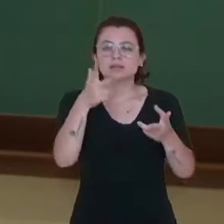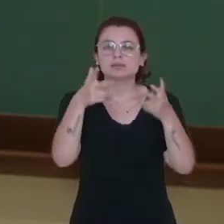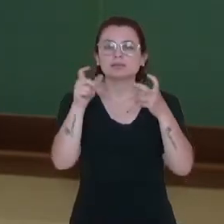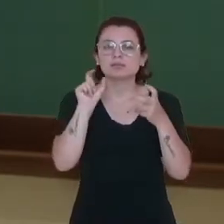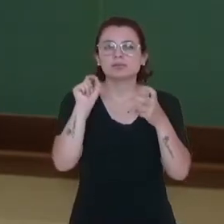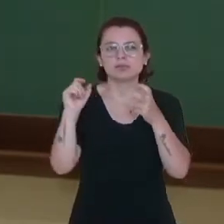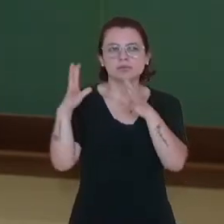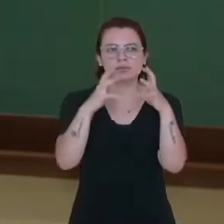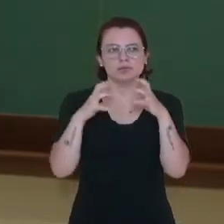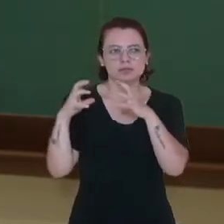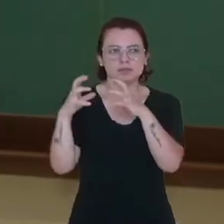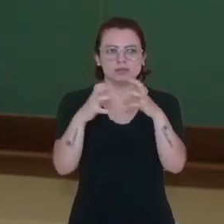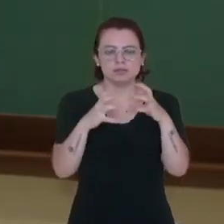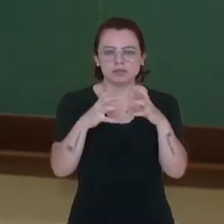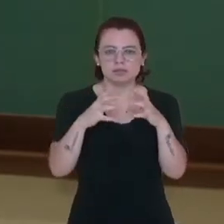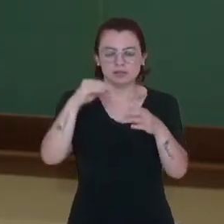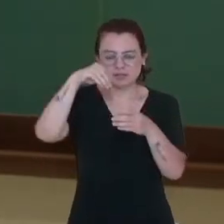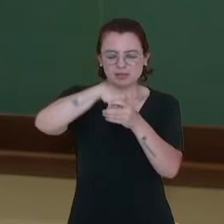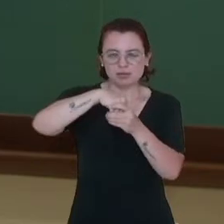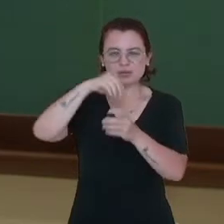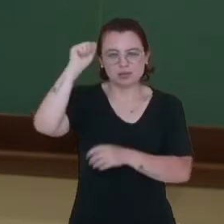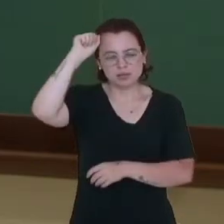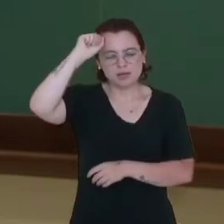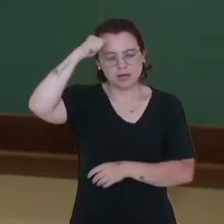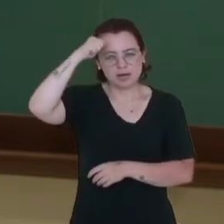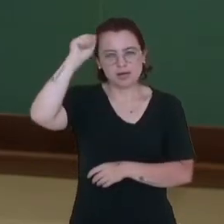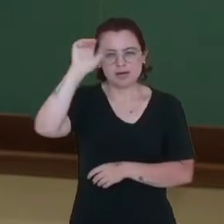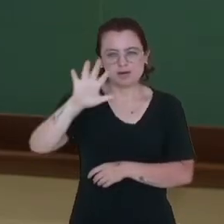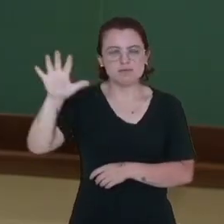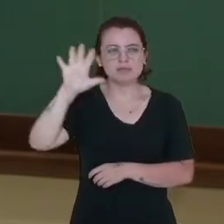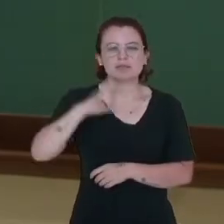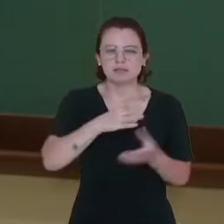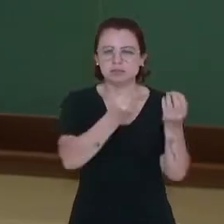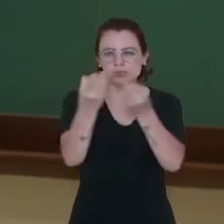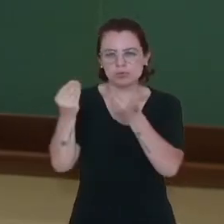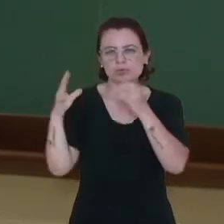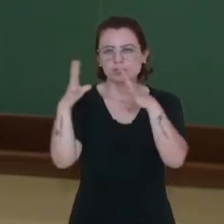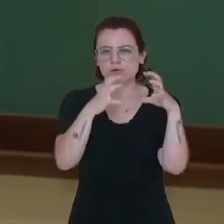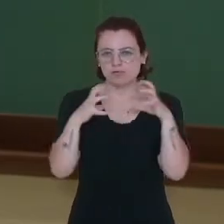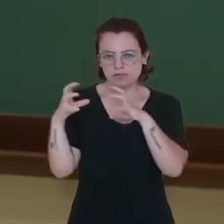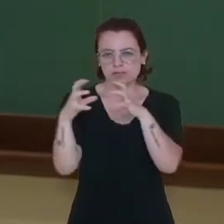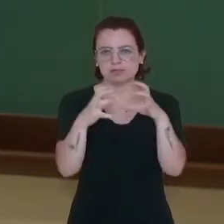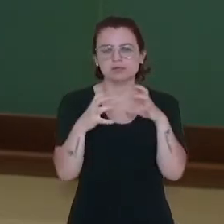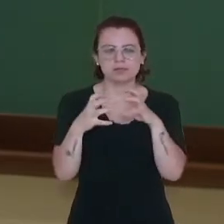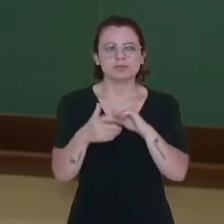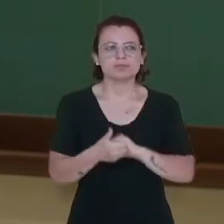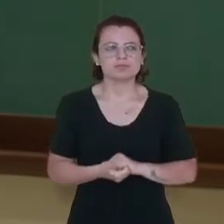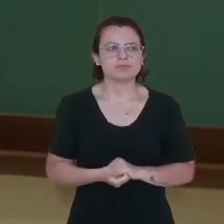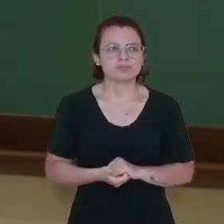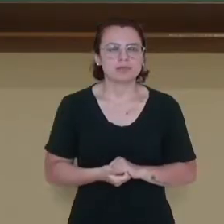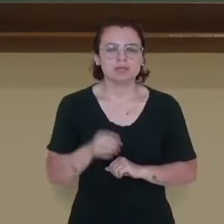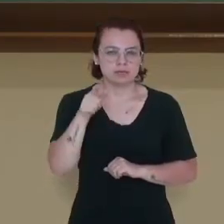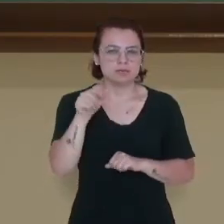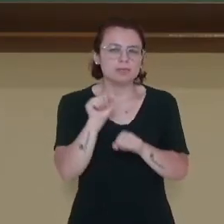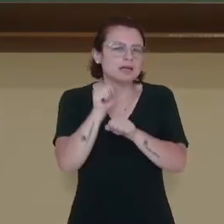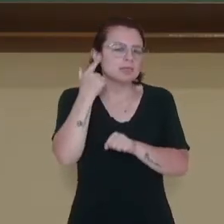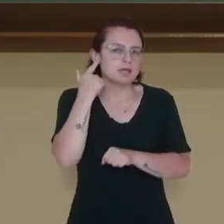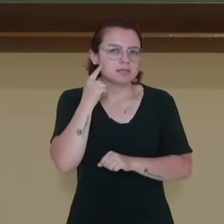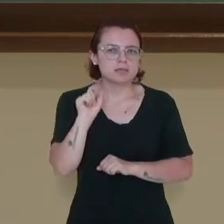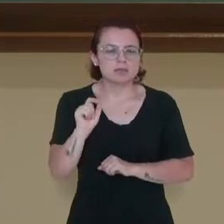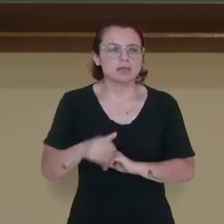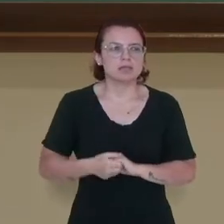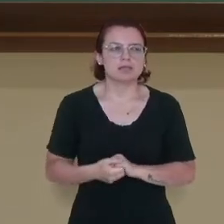alguns conflitos. Olha só, na África temos muitos conflitos ali entre povos, porque para e pensa, durante